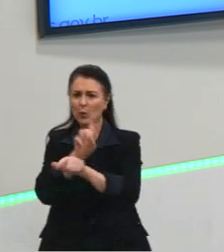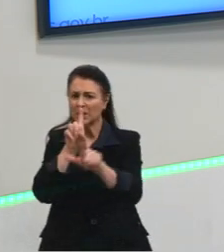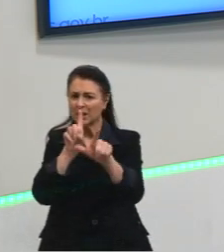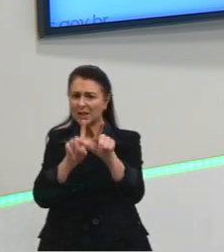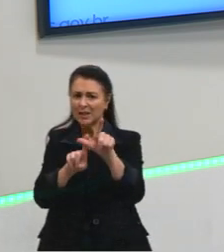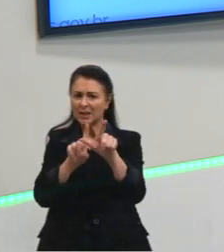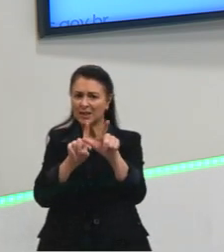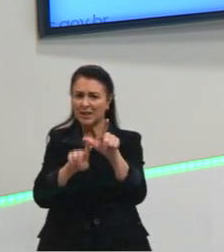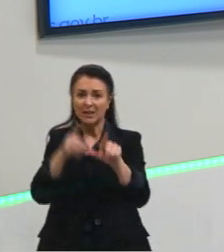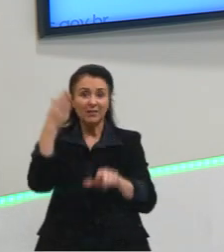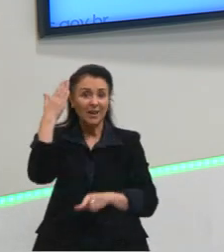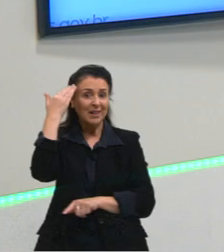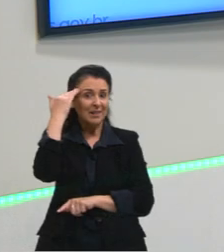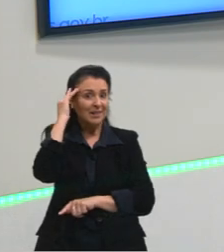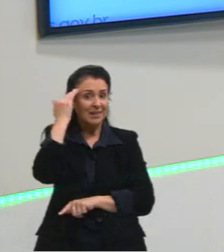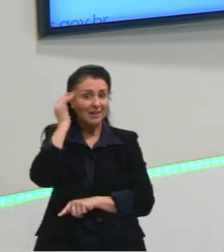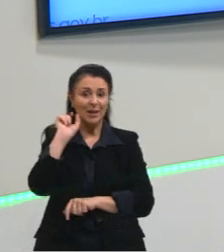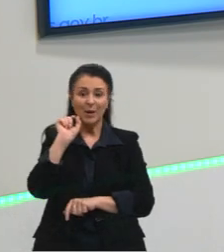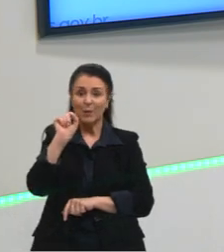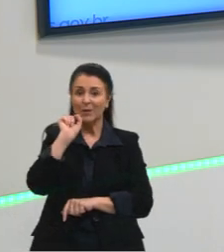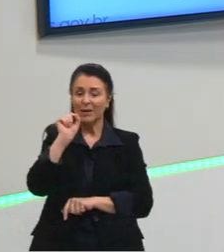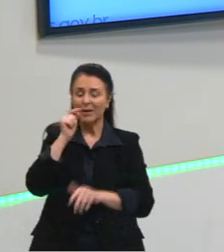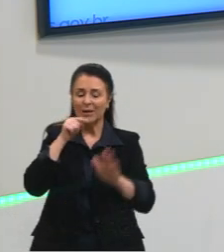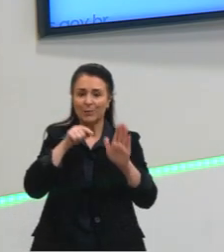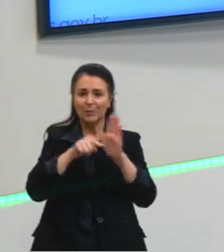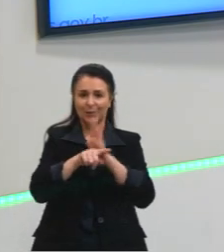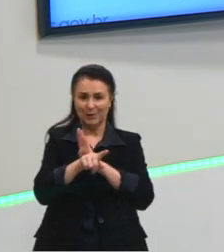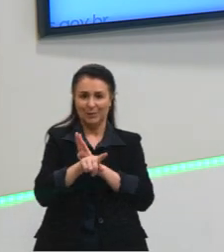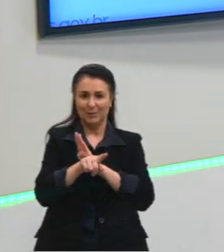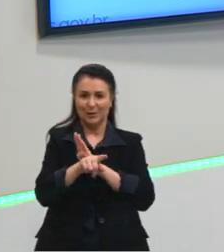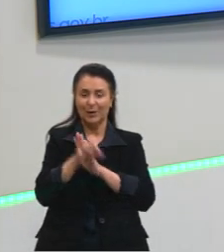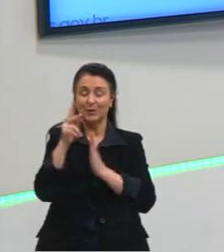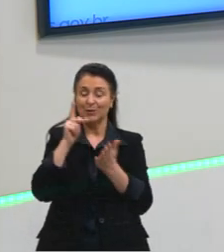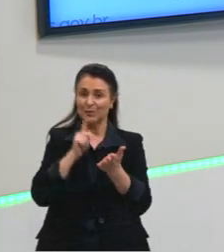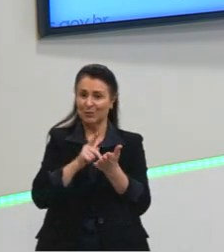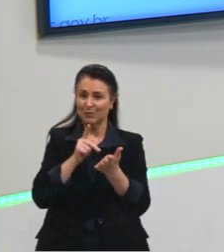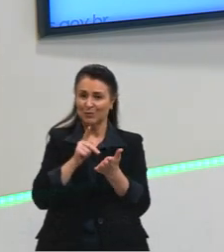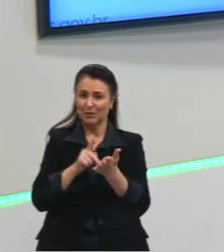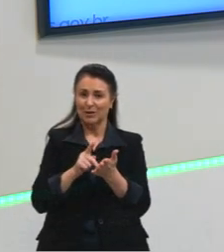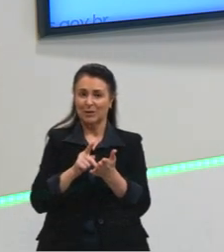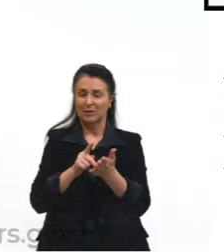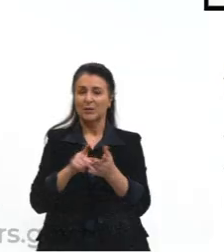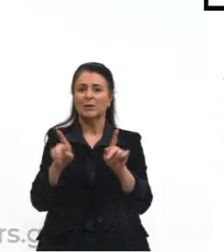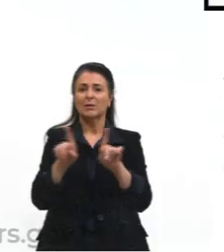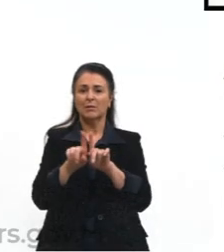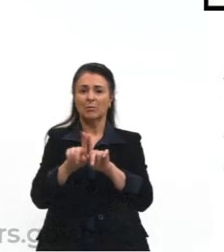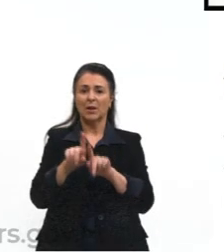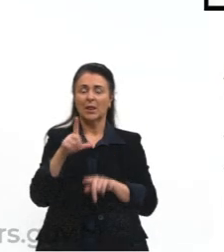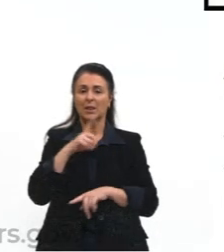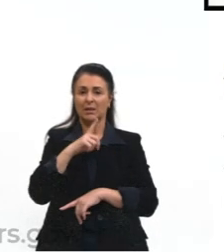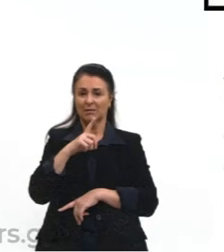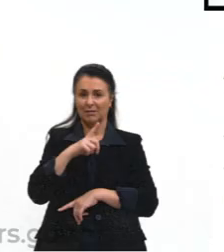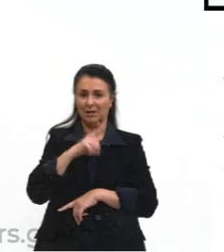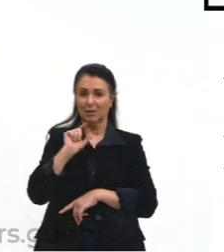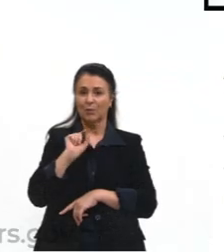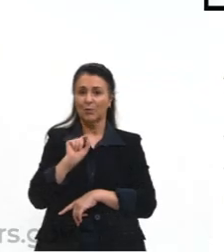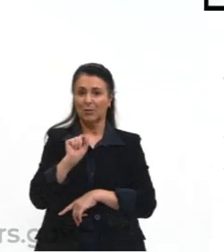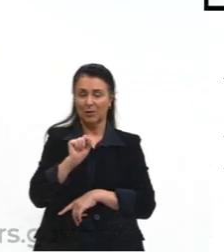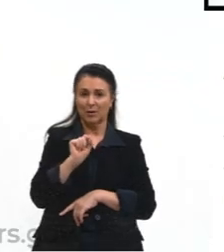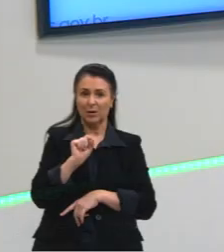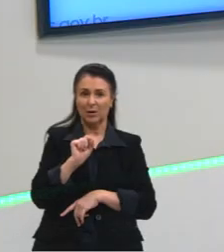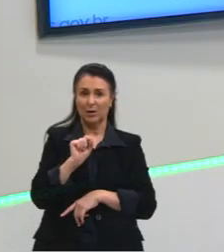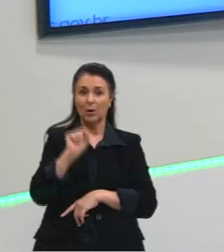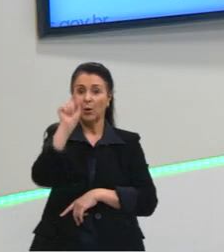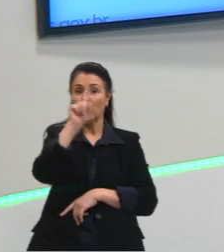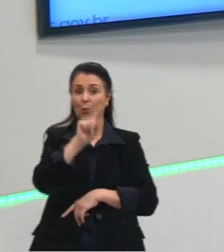a entender o que que tá sendo tratado ali os outros usos que a gente pode ter olha aqui